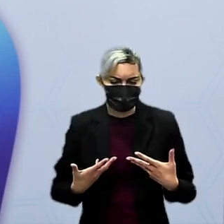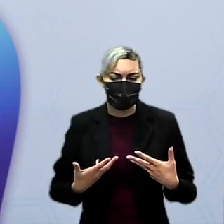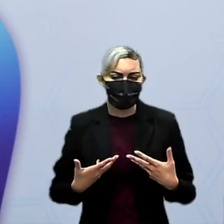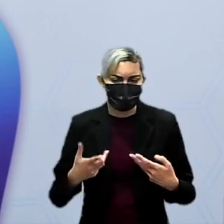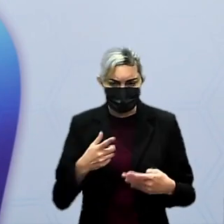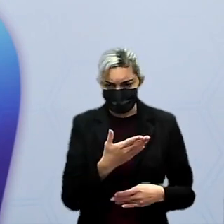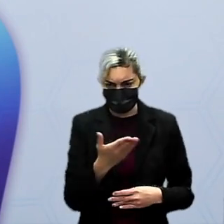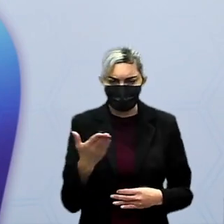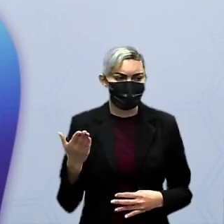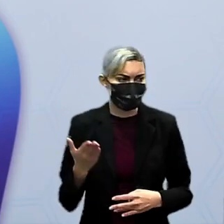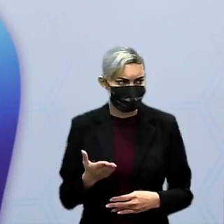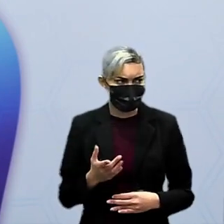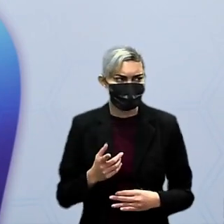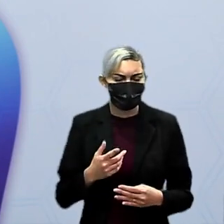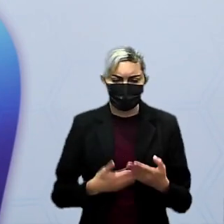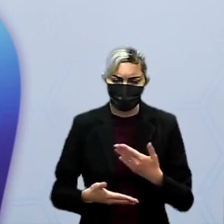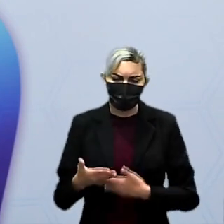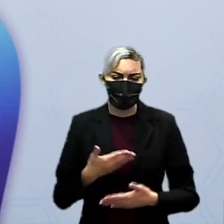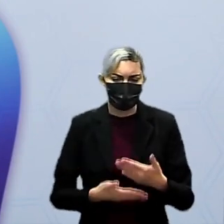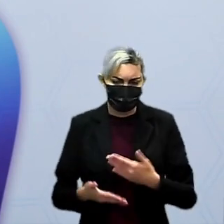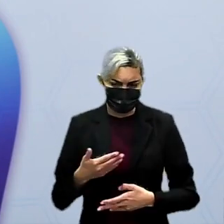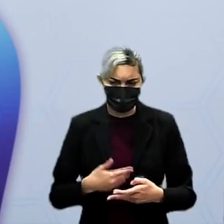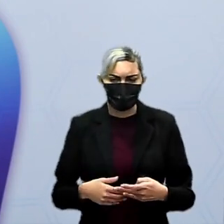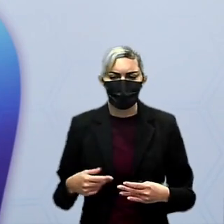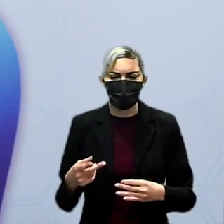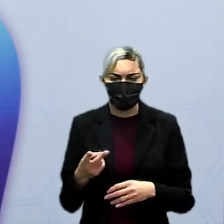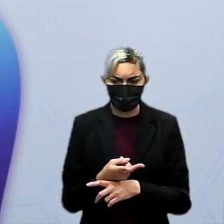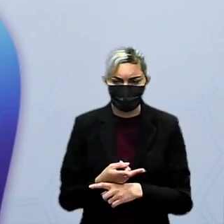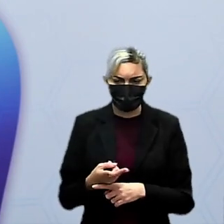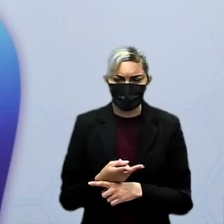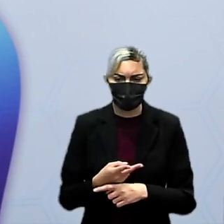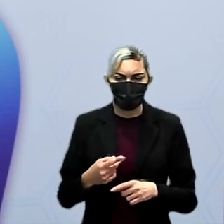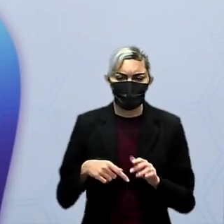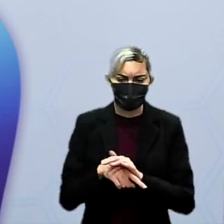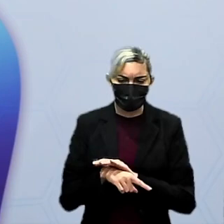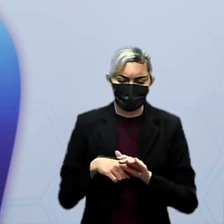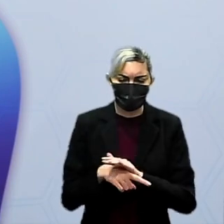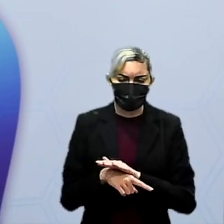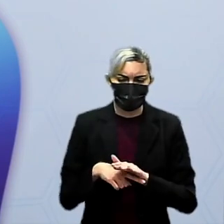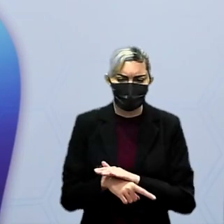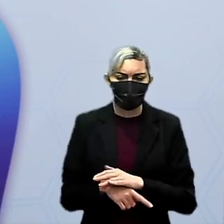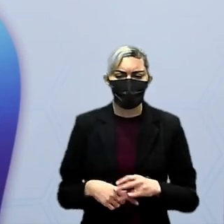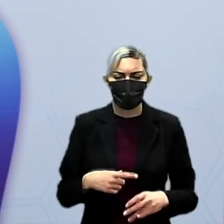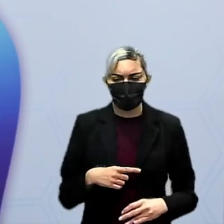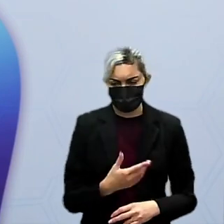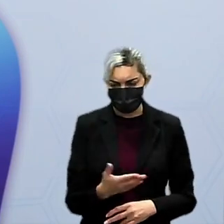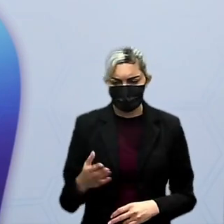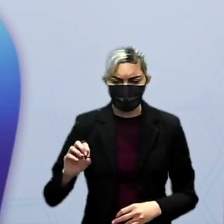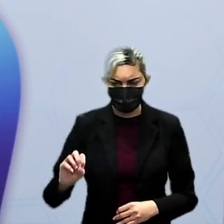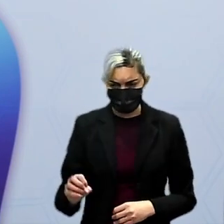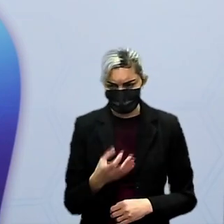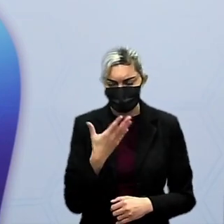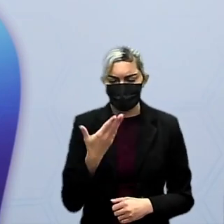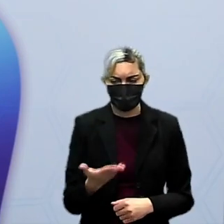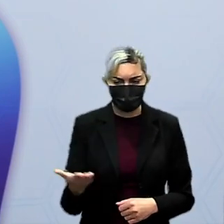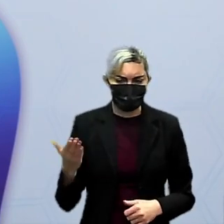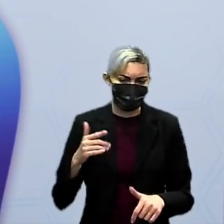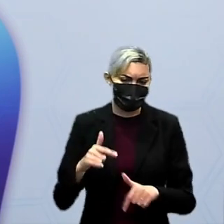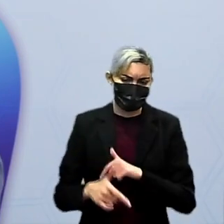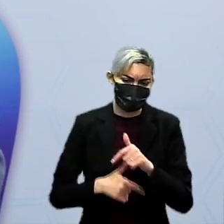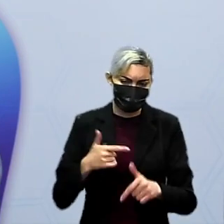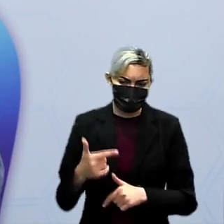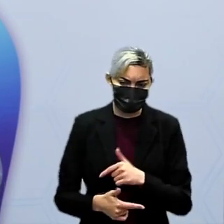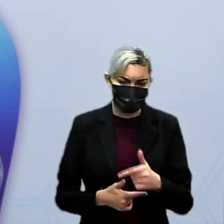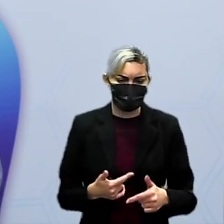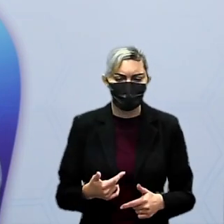parte de vocês em relação à busca e à pesquisa em um novo formato de trabalho,